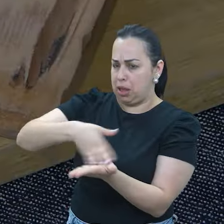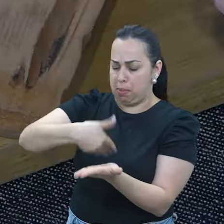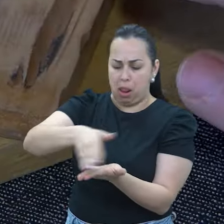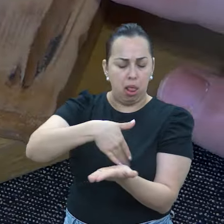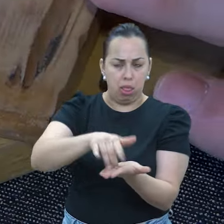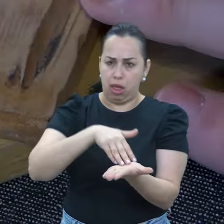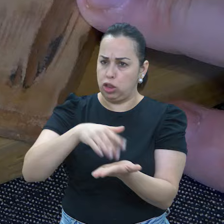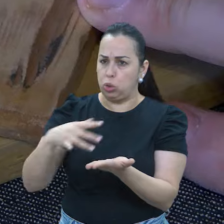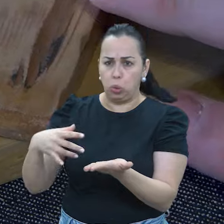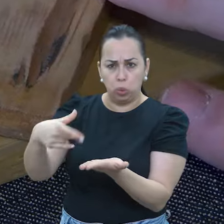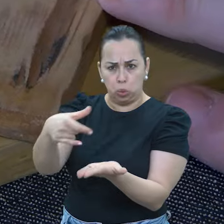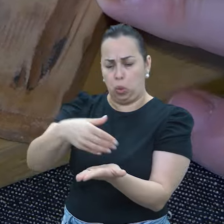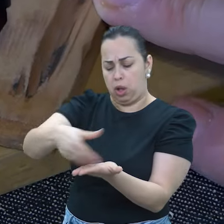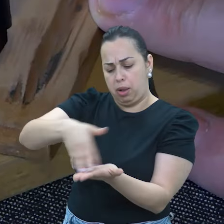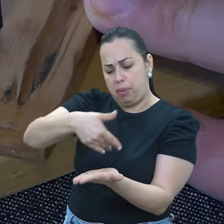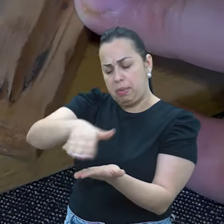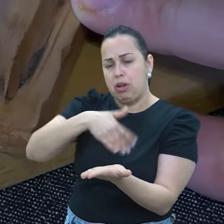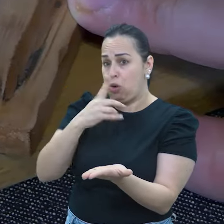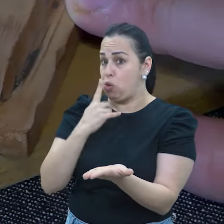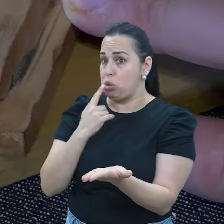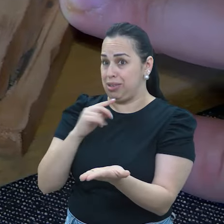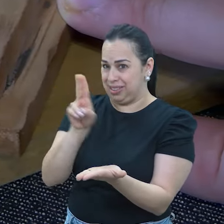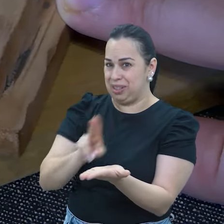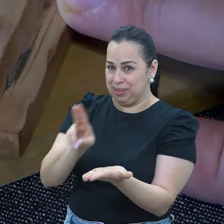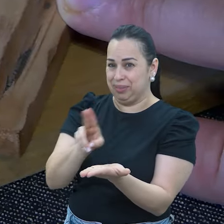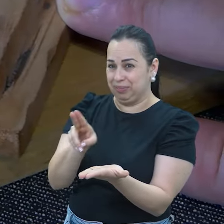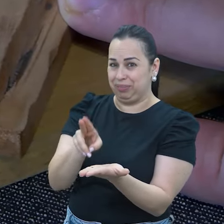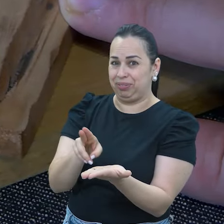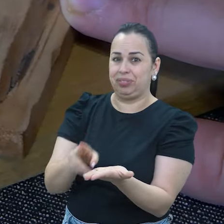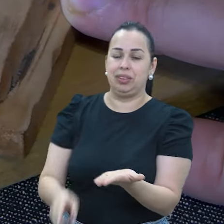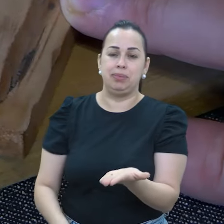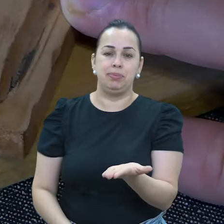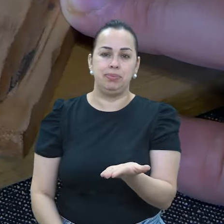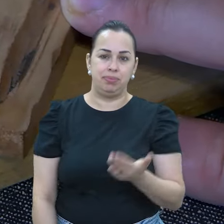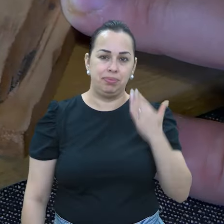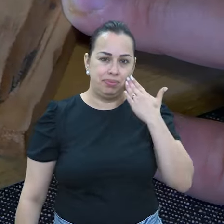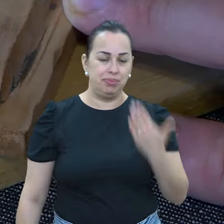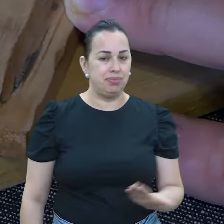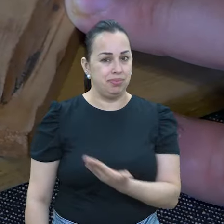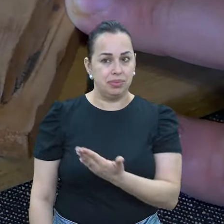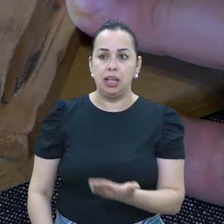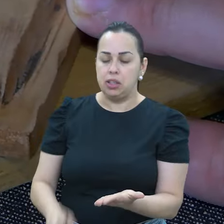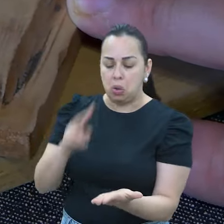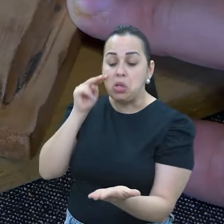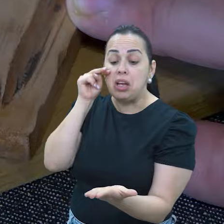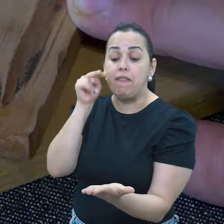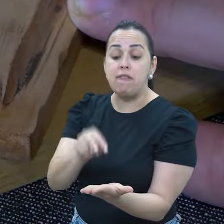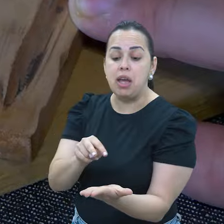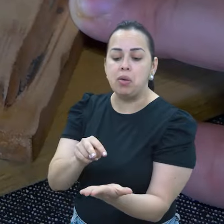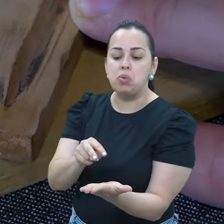a plaquinha, pinta ela inteirinha com o vermelho. Isso, faz ela assim, que você